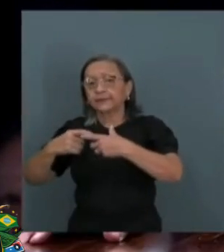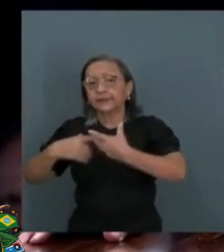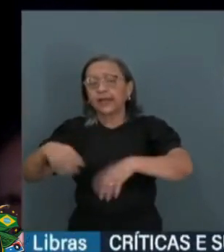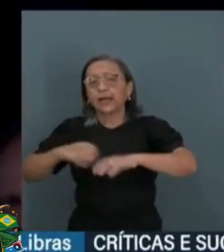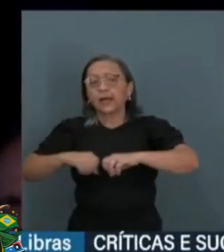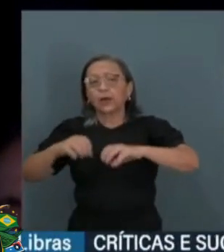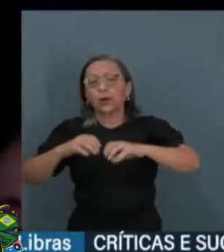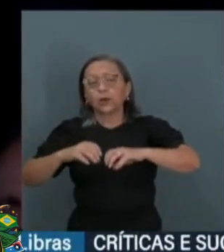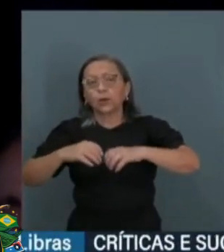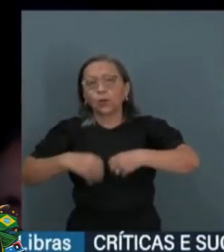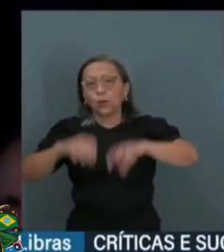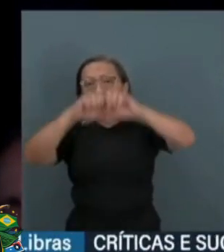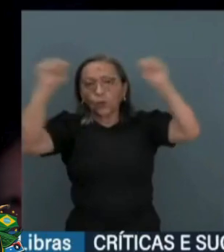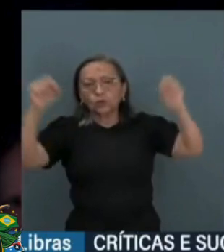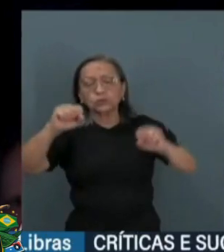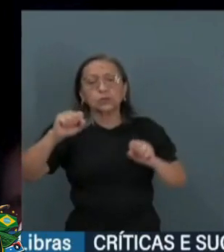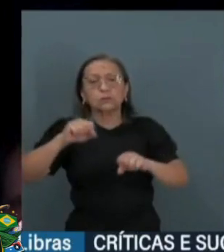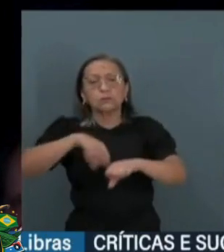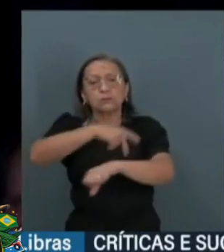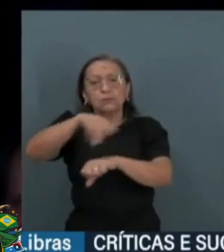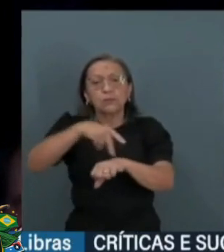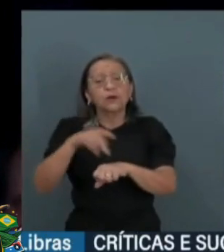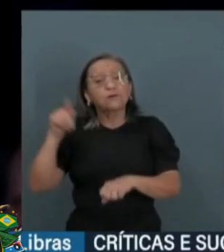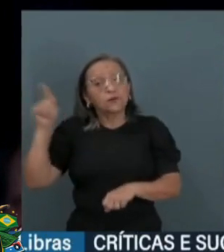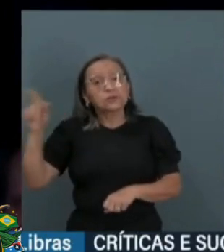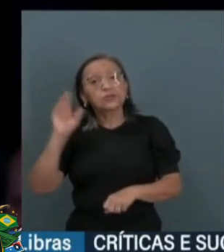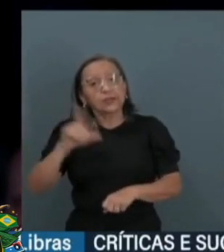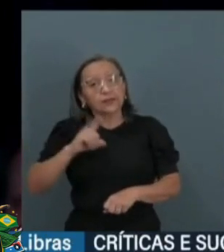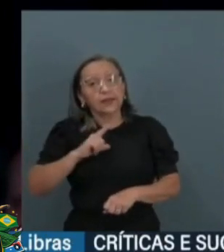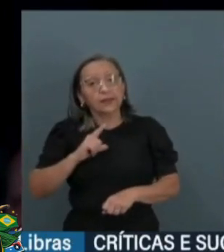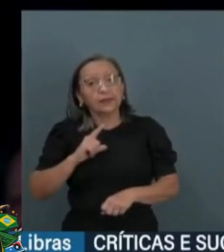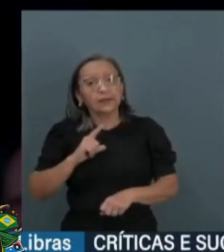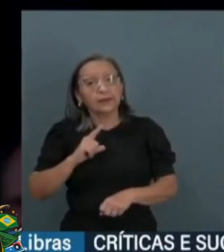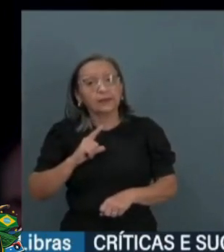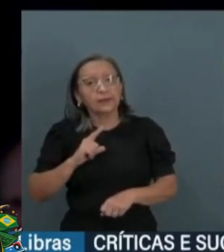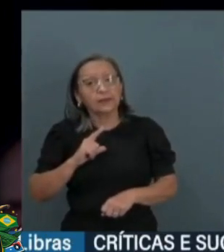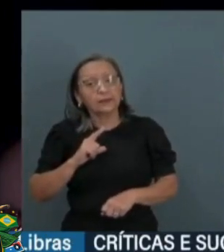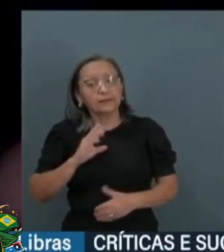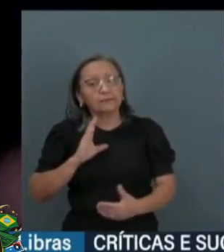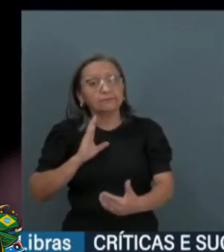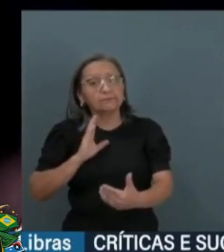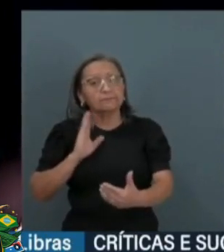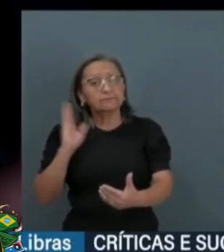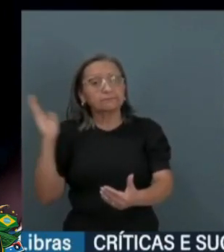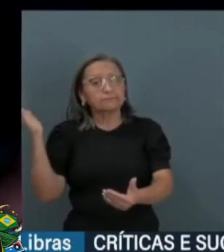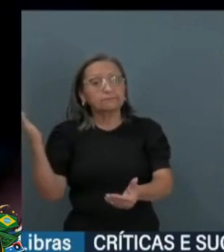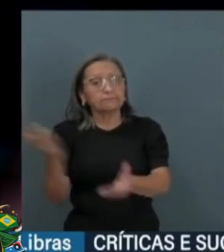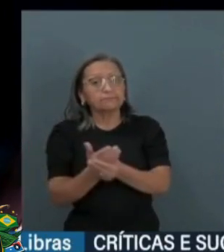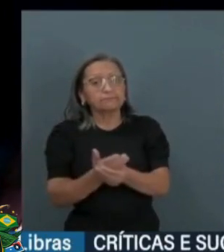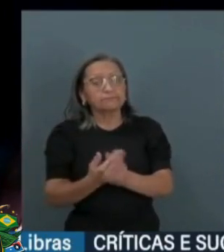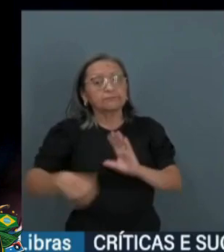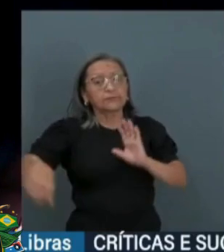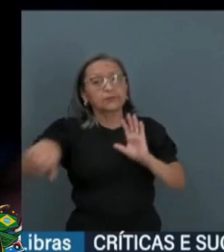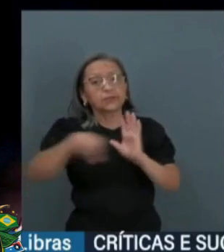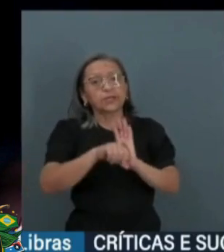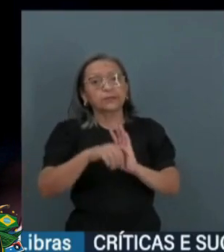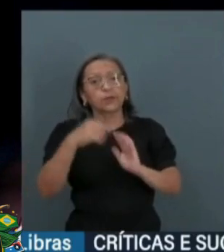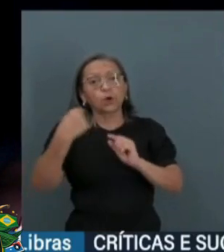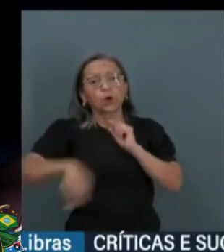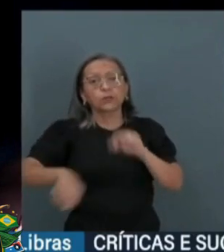Internacional, você está respondendo pelos crimes que está cometendo contra a